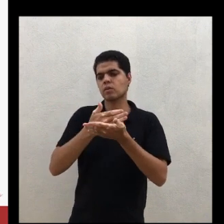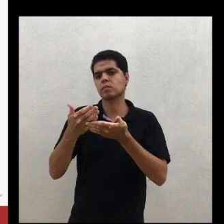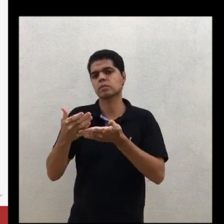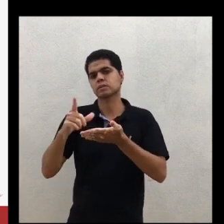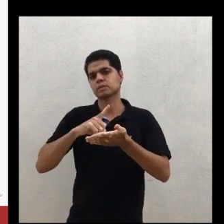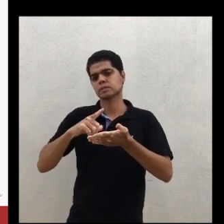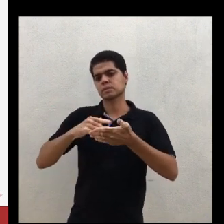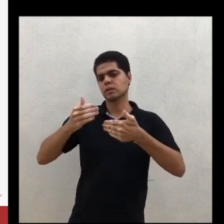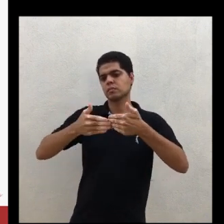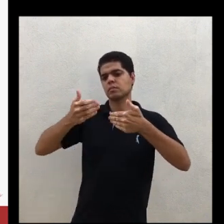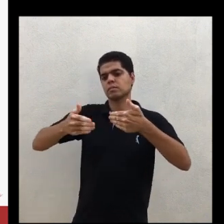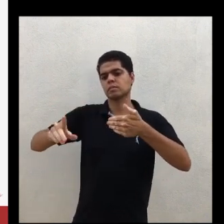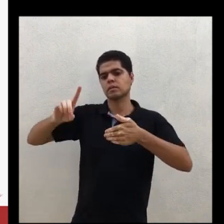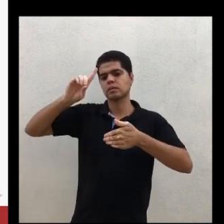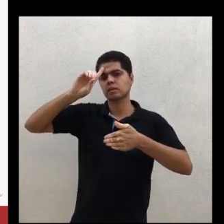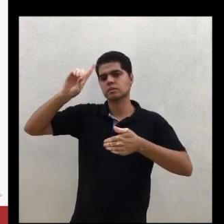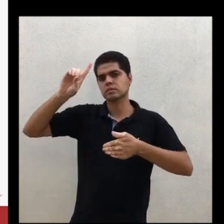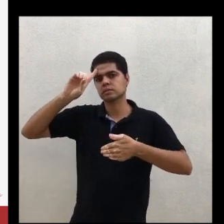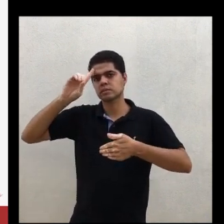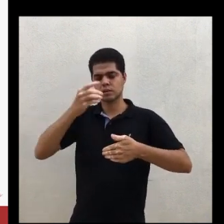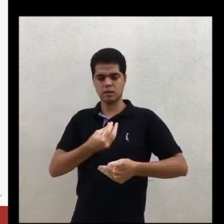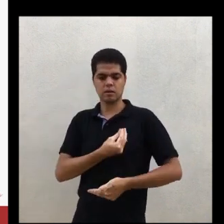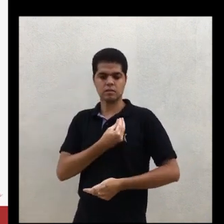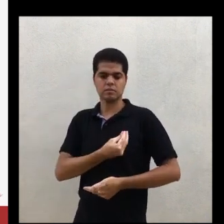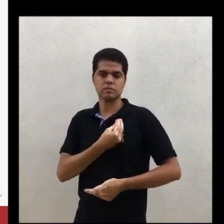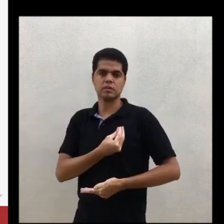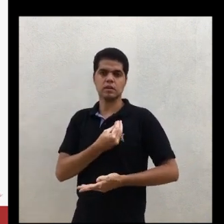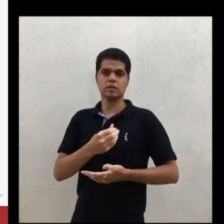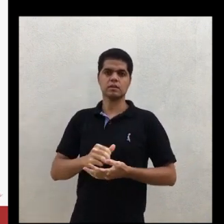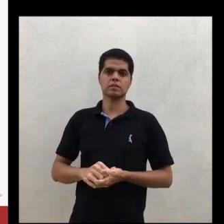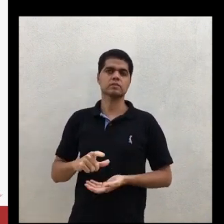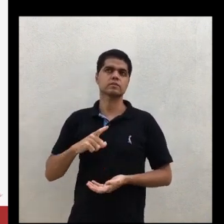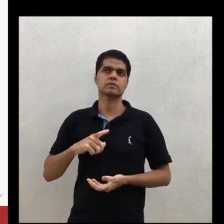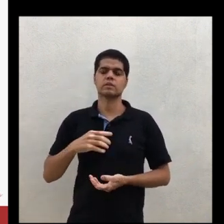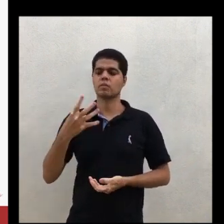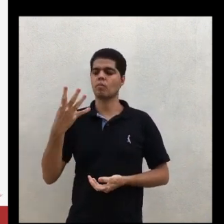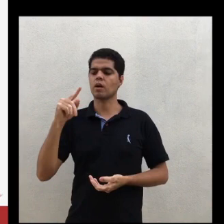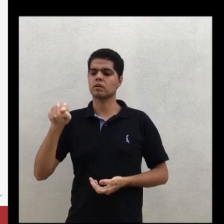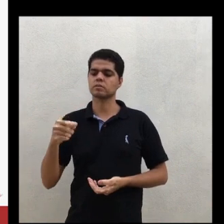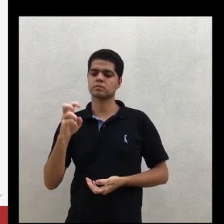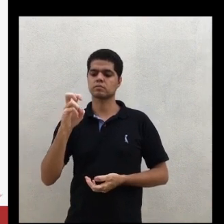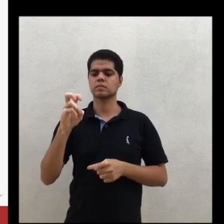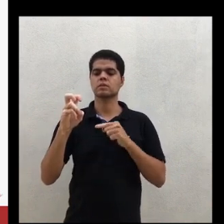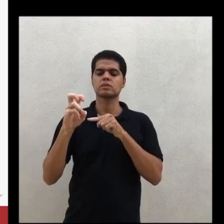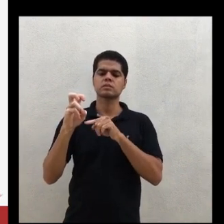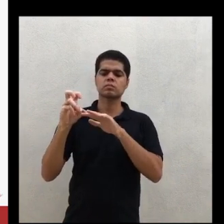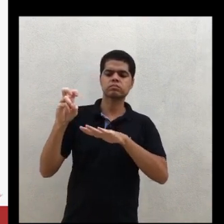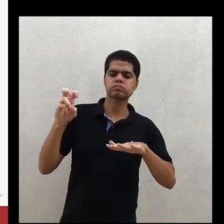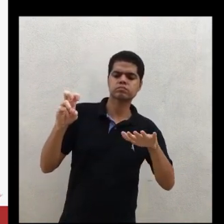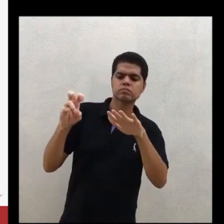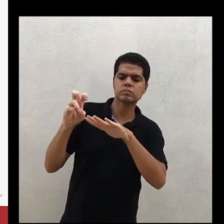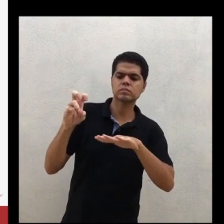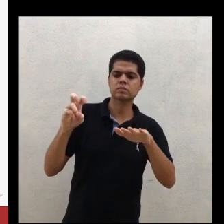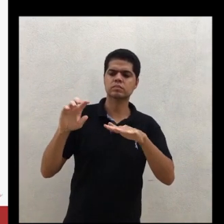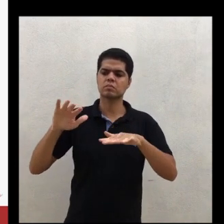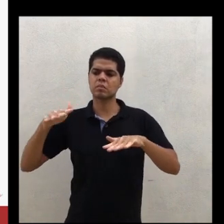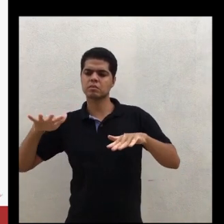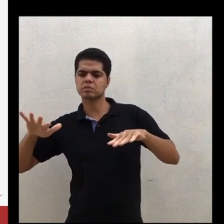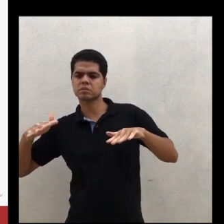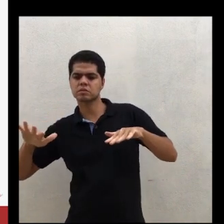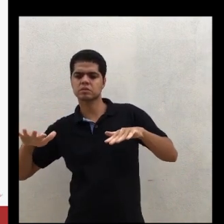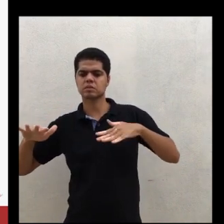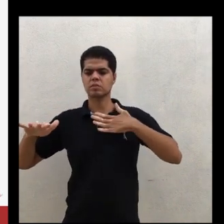4,5, qual é a área que corresponde ao gostei moderadamente e ao gostei? Ele vai fazer aqui uma ponderação